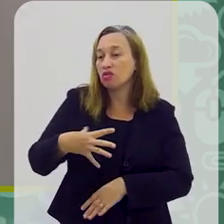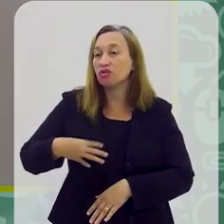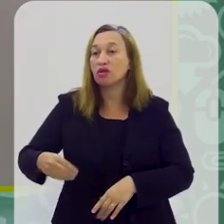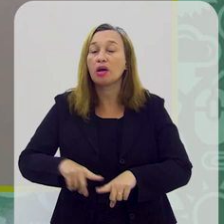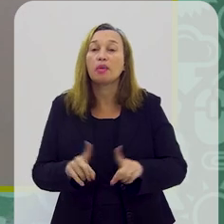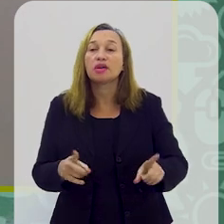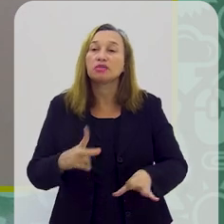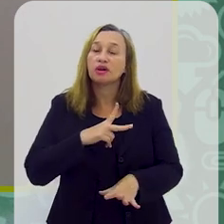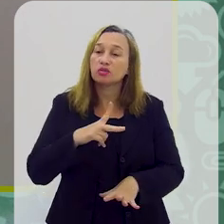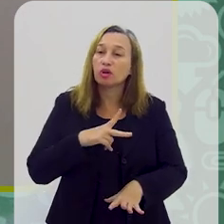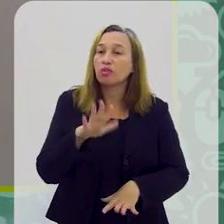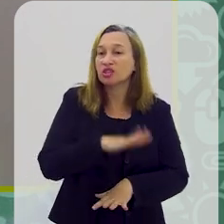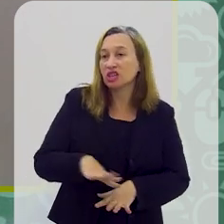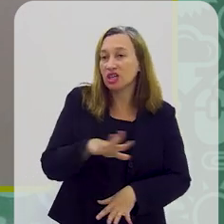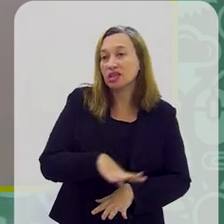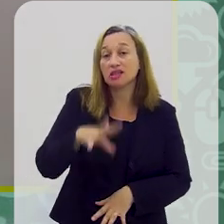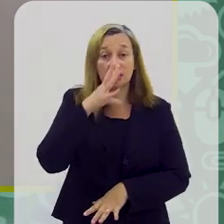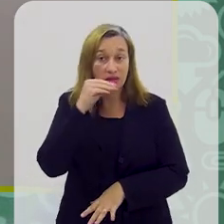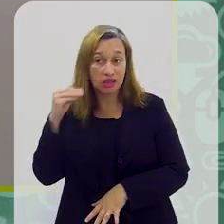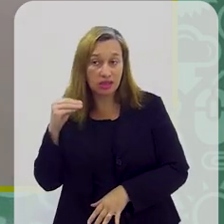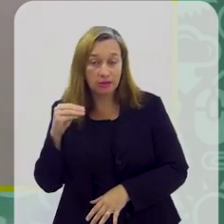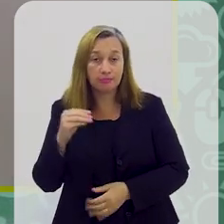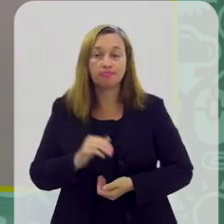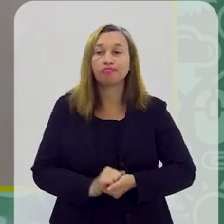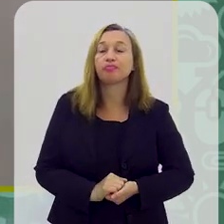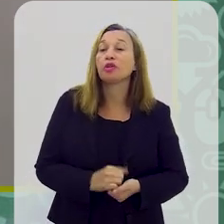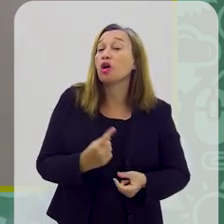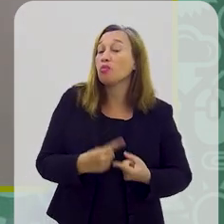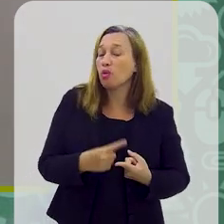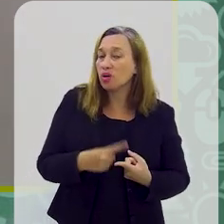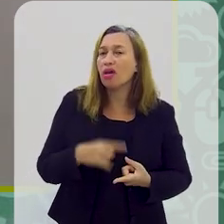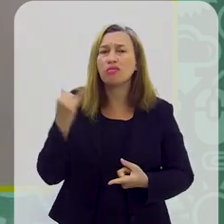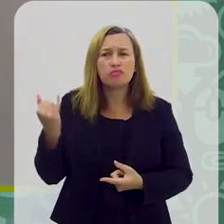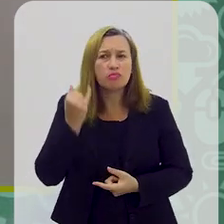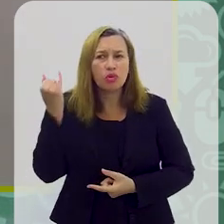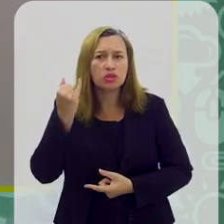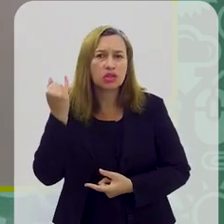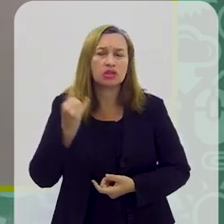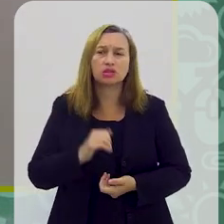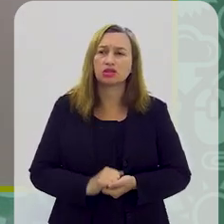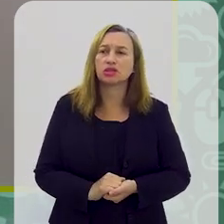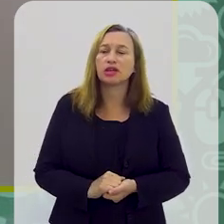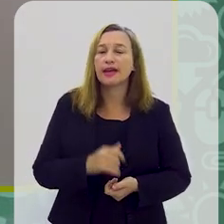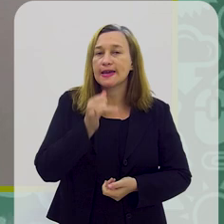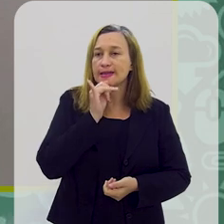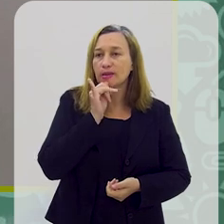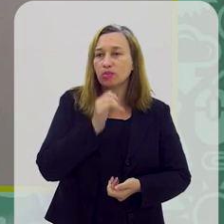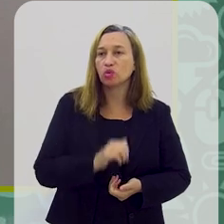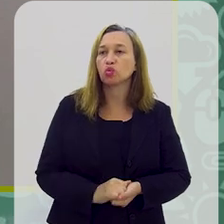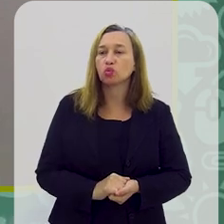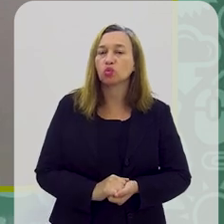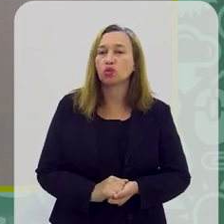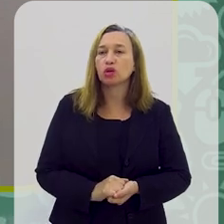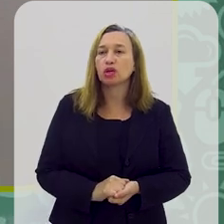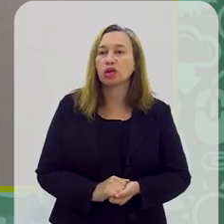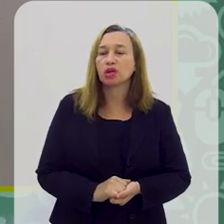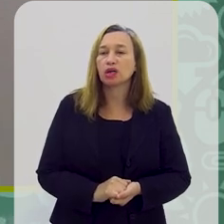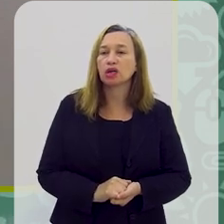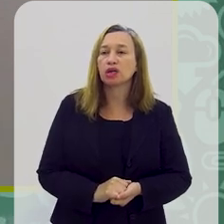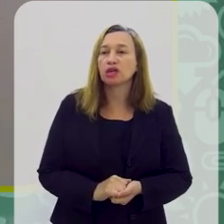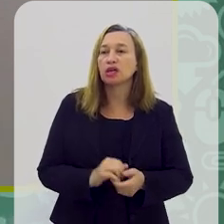os filhos, mas para as próprias crianças e adolescentes, tá? Porque é muito importante uma coisa. Por